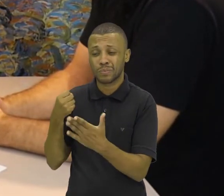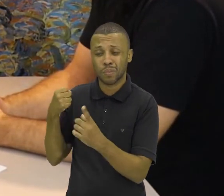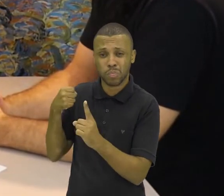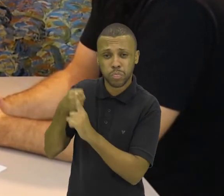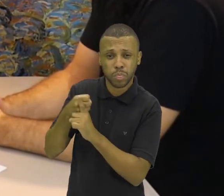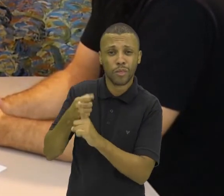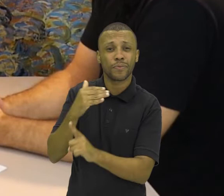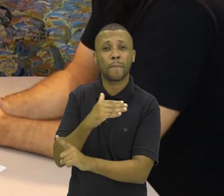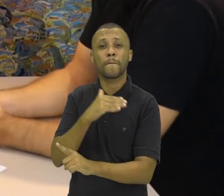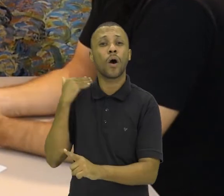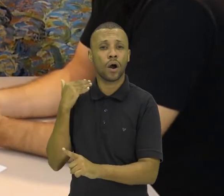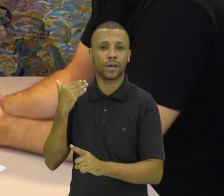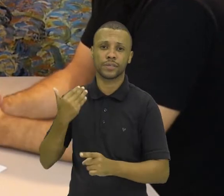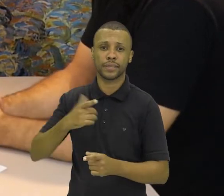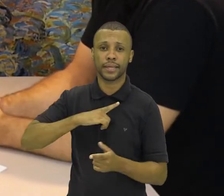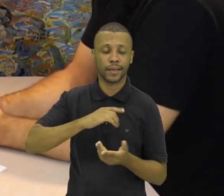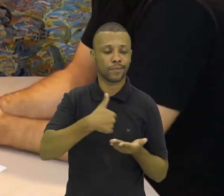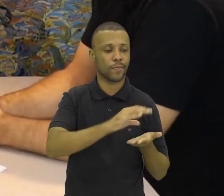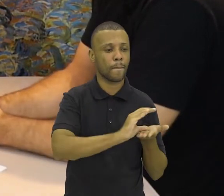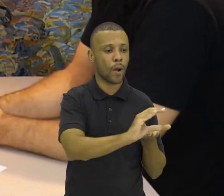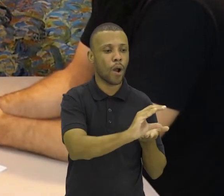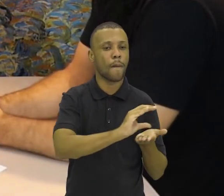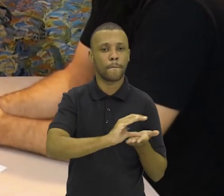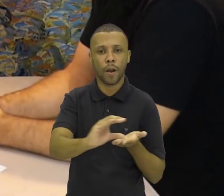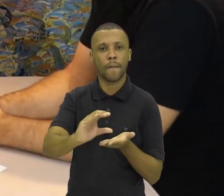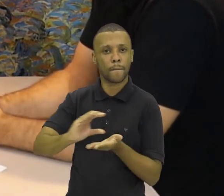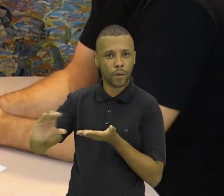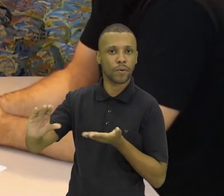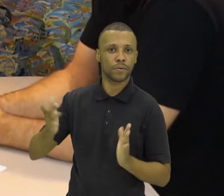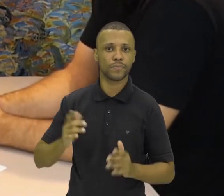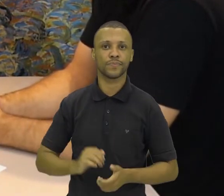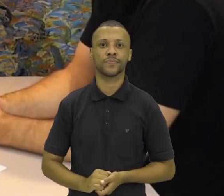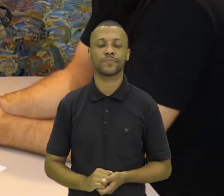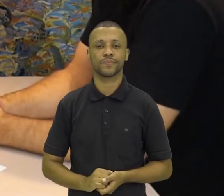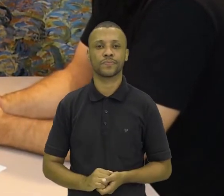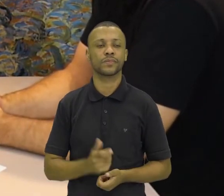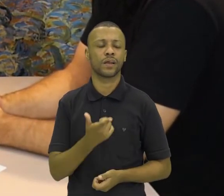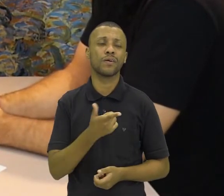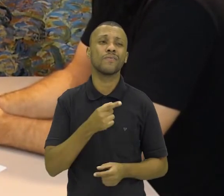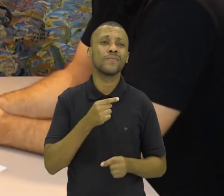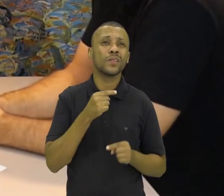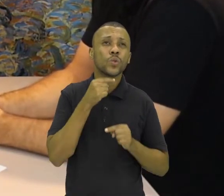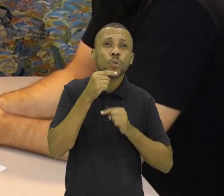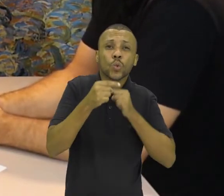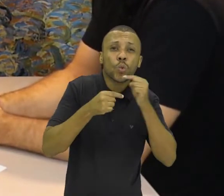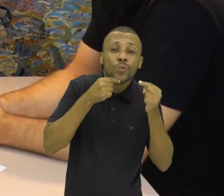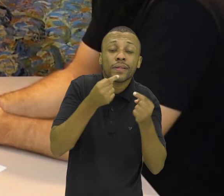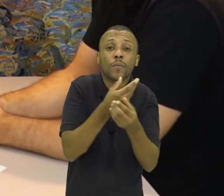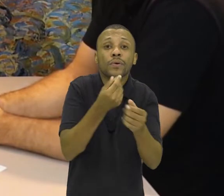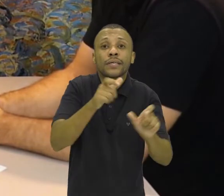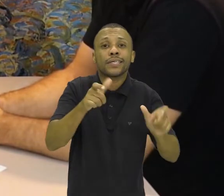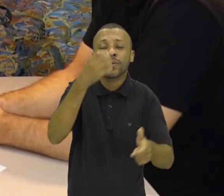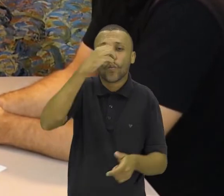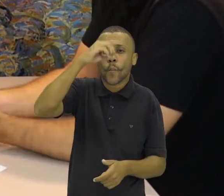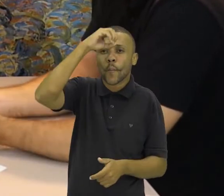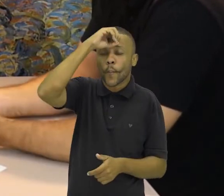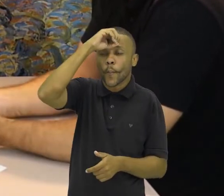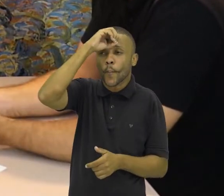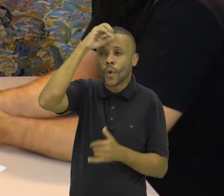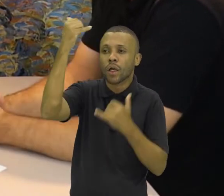por isso, por falta de conhecimento, que sobra dinheiro lá. Quase ninguém não. Reivindica. Não sei dizer o número, mas muita gente não